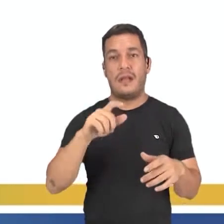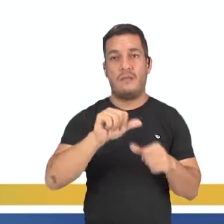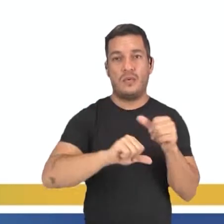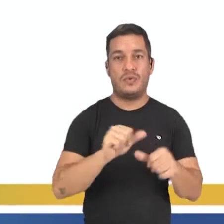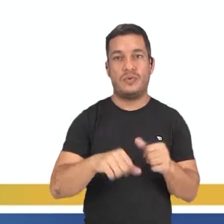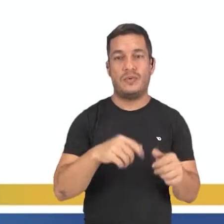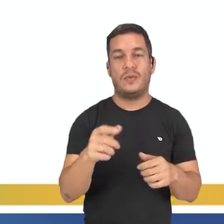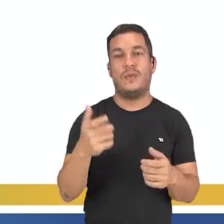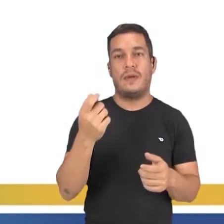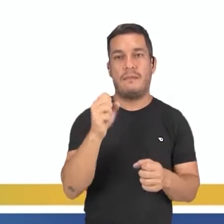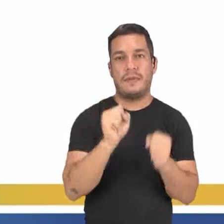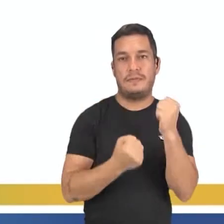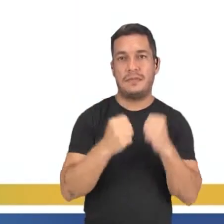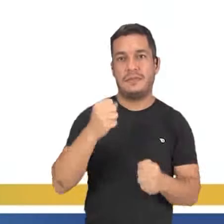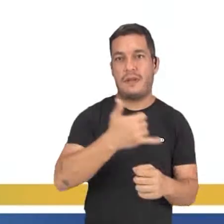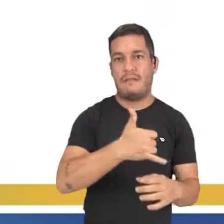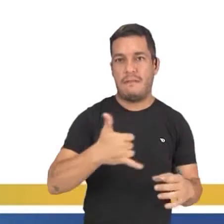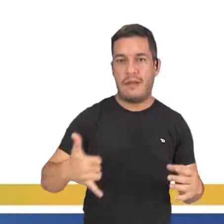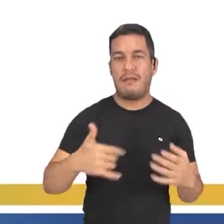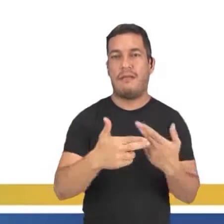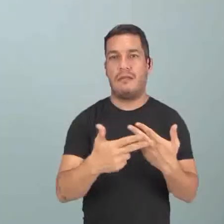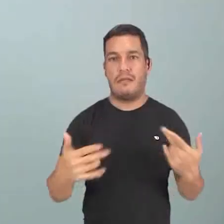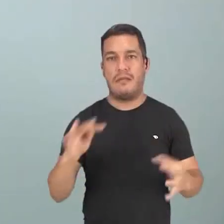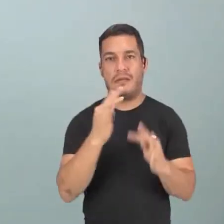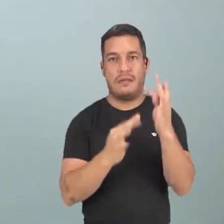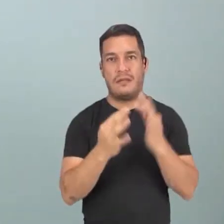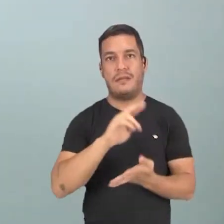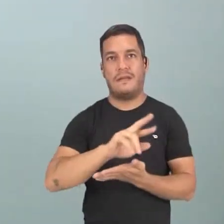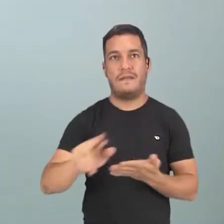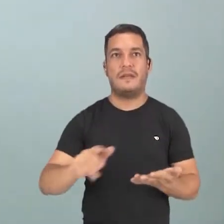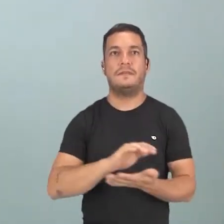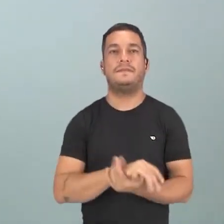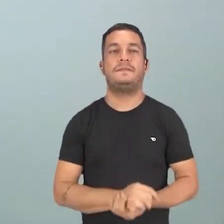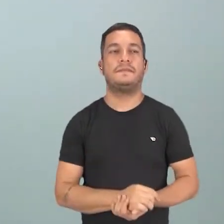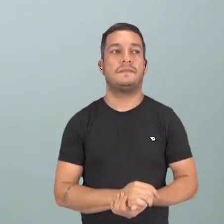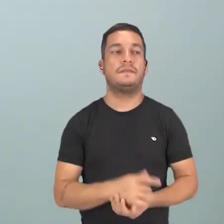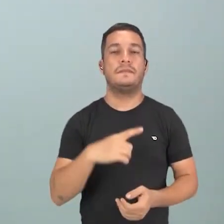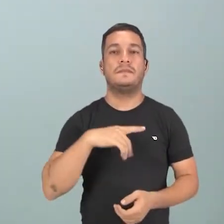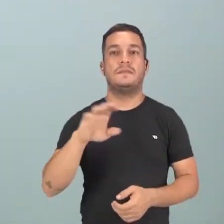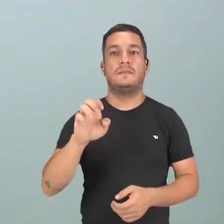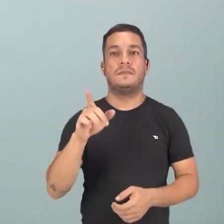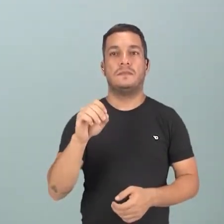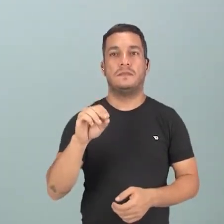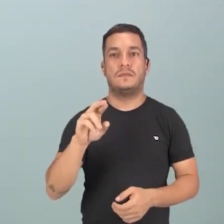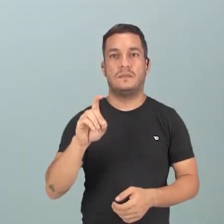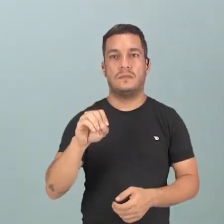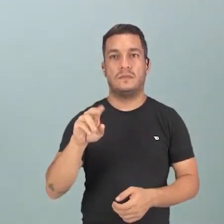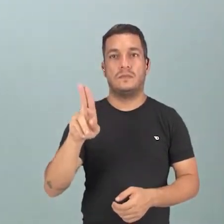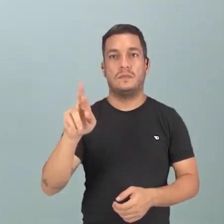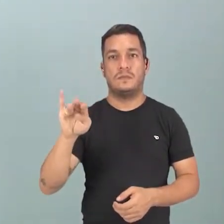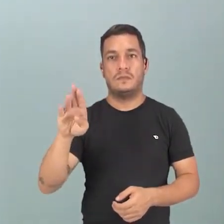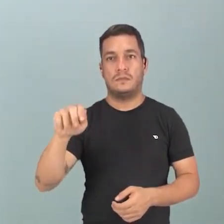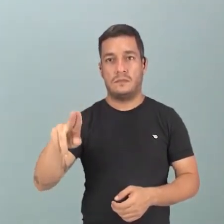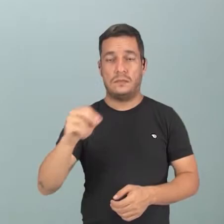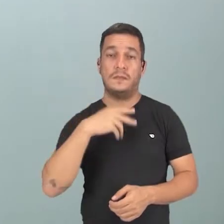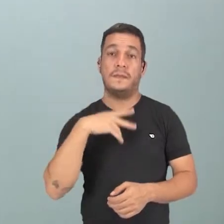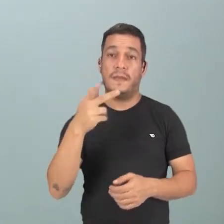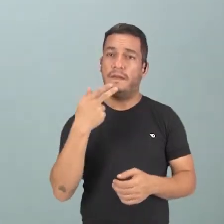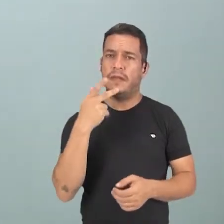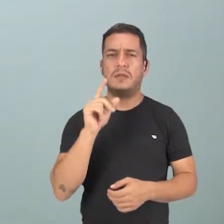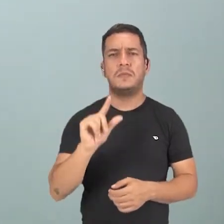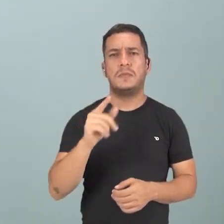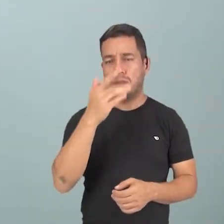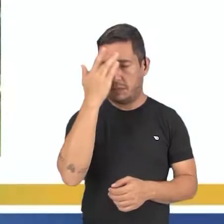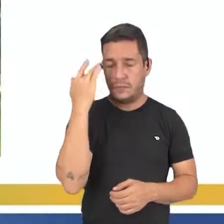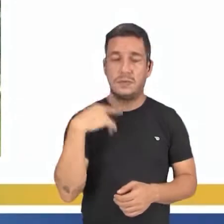grandes latifundiários para que eles possam abandonar suas propriedades. Também o êxodo urbano, é pouco falado entre as pessoas, mas